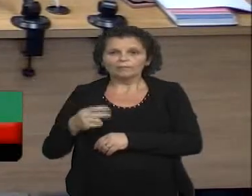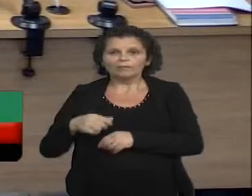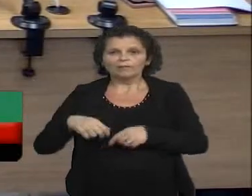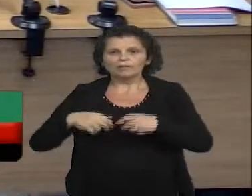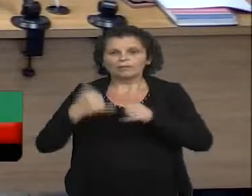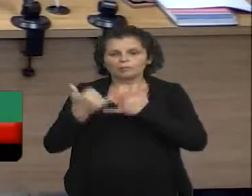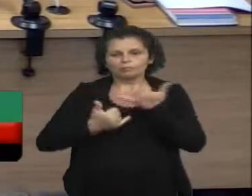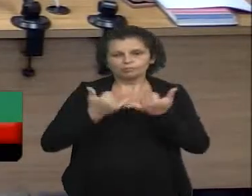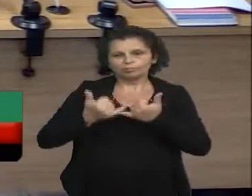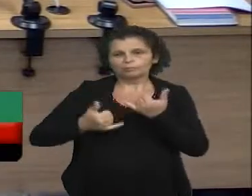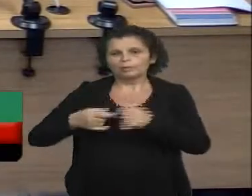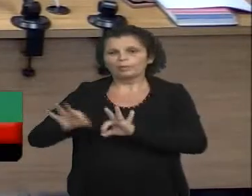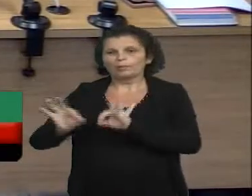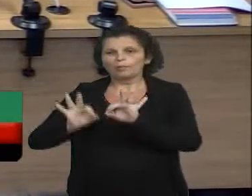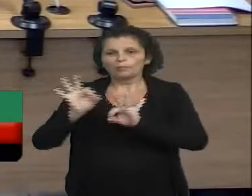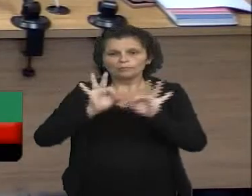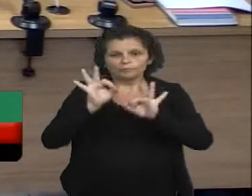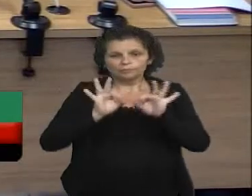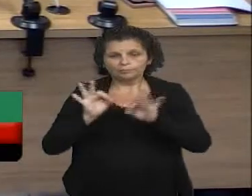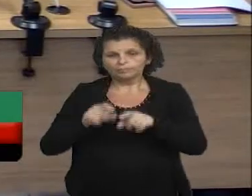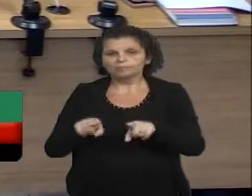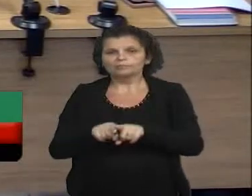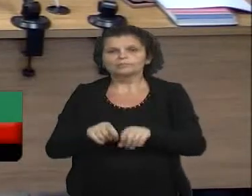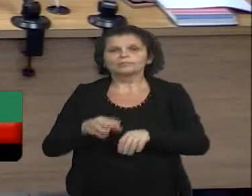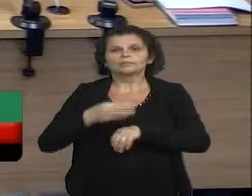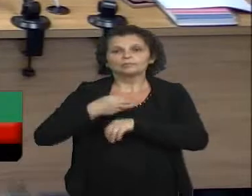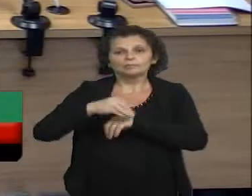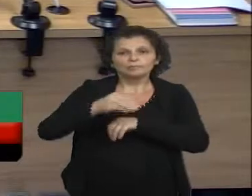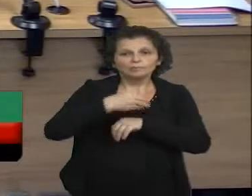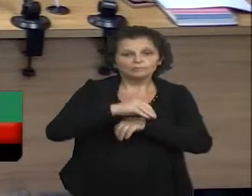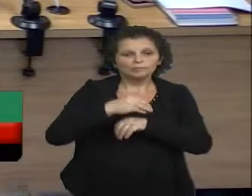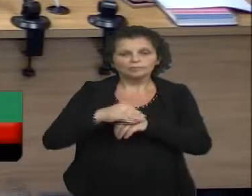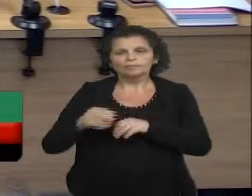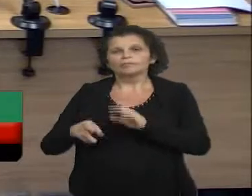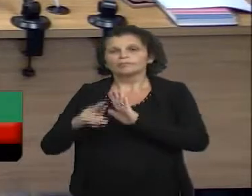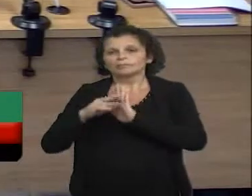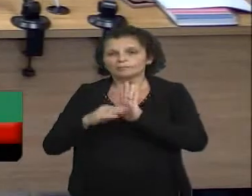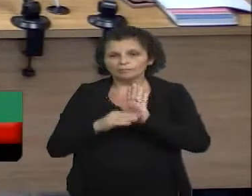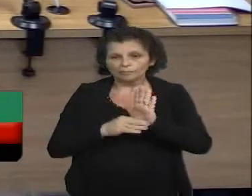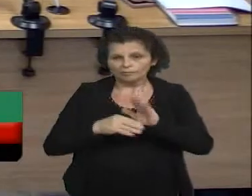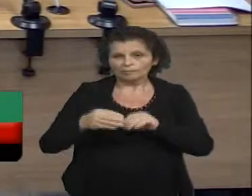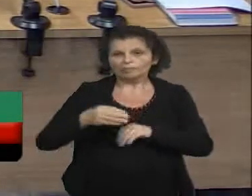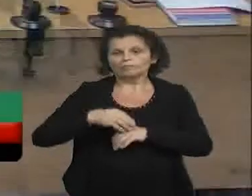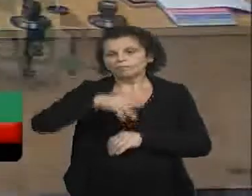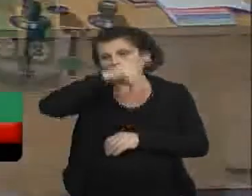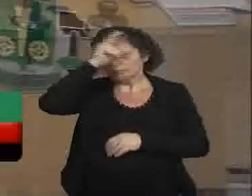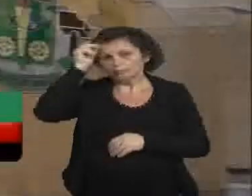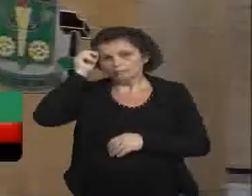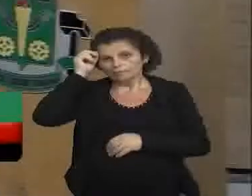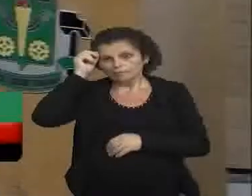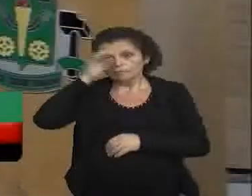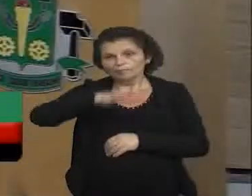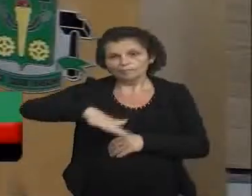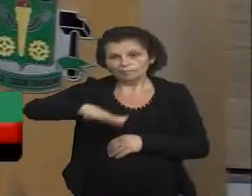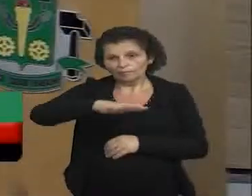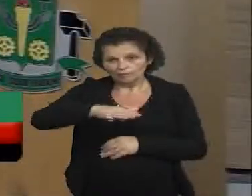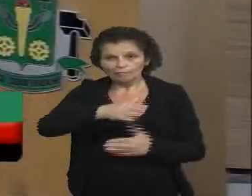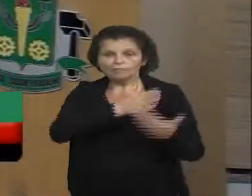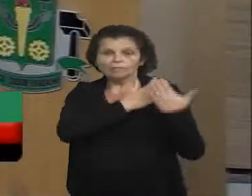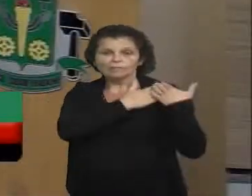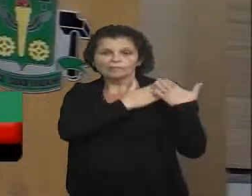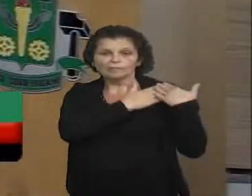playground. Indica-se à mesa, observadas as formalidades regimentais, que seja enviado ofício ao senhor prefeito para que determine ao